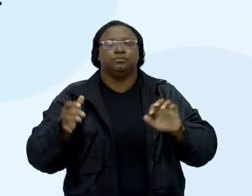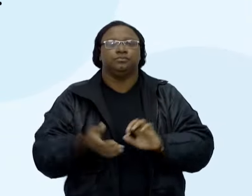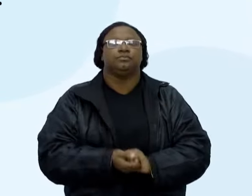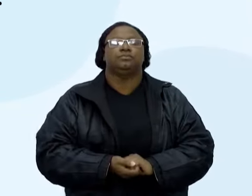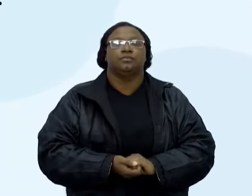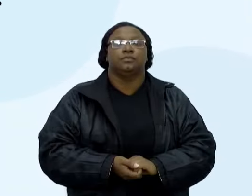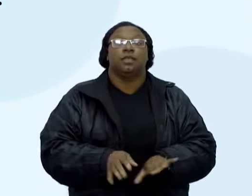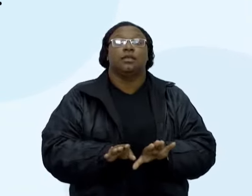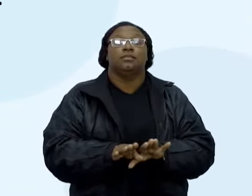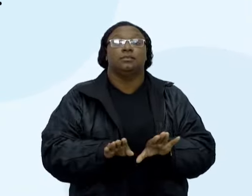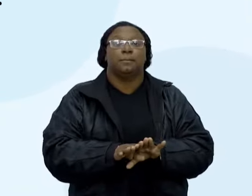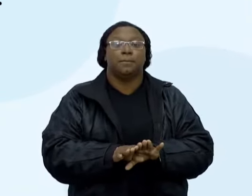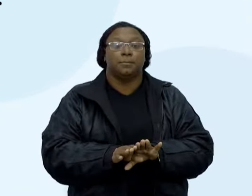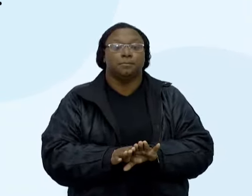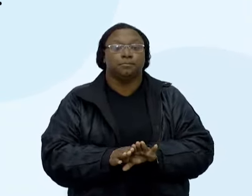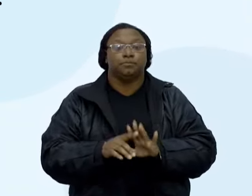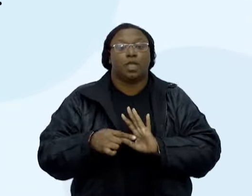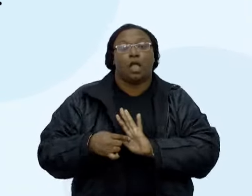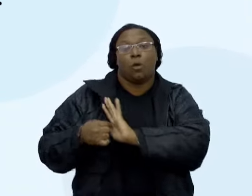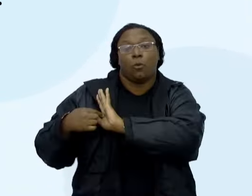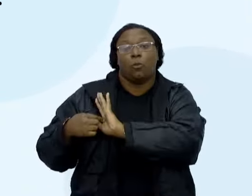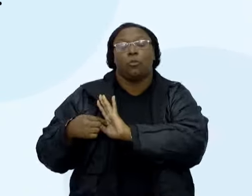ainda a